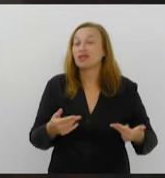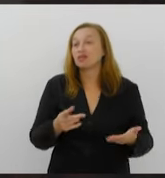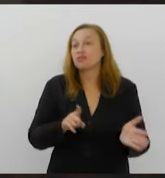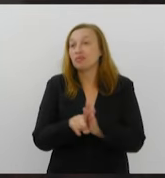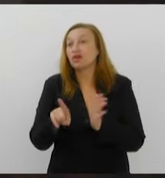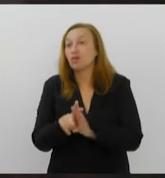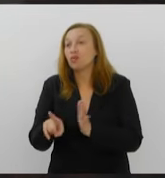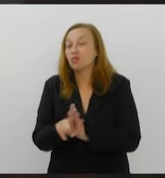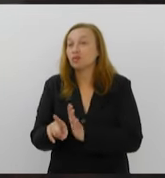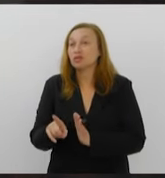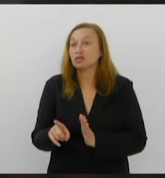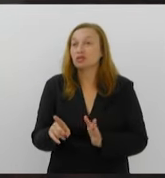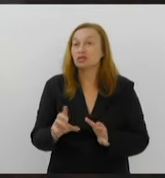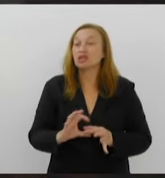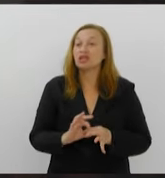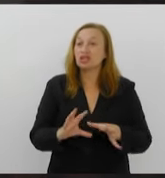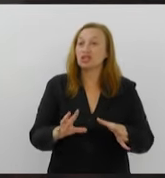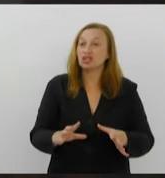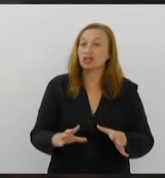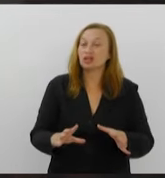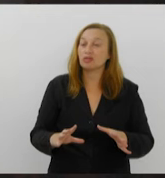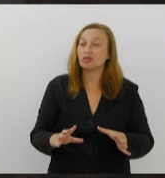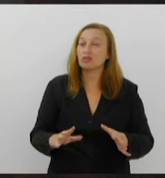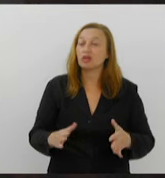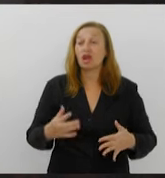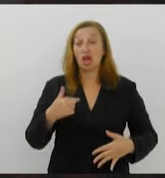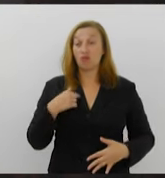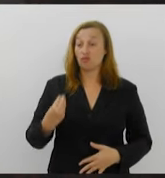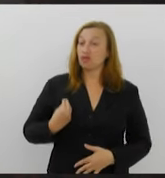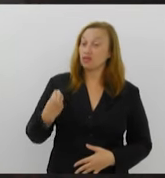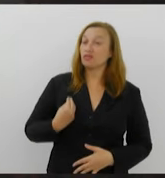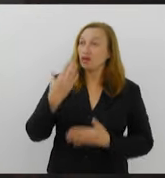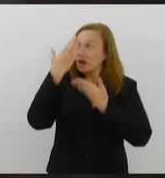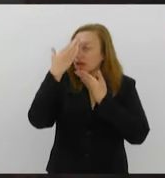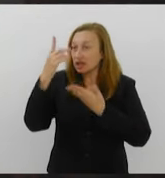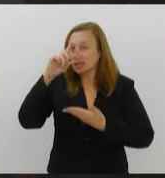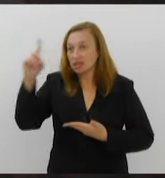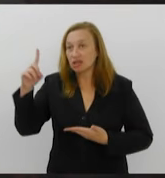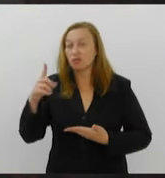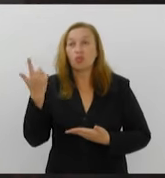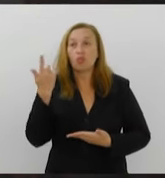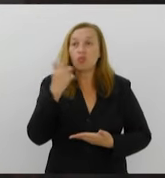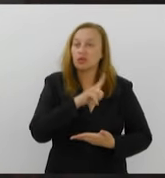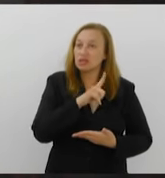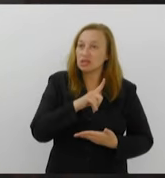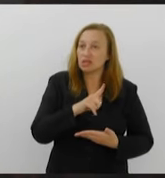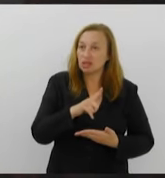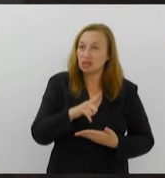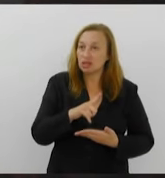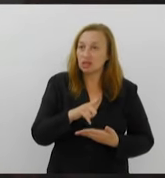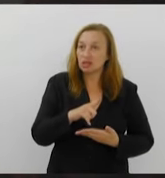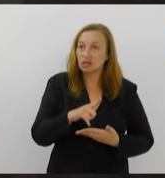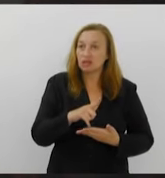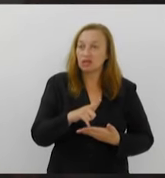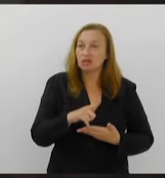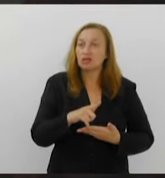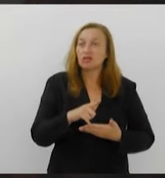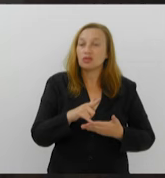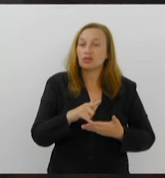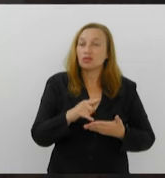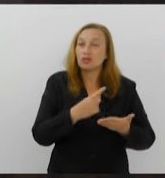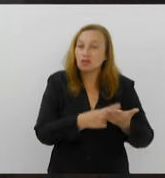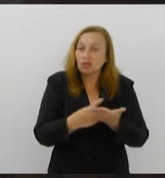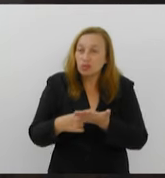acho que o maior legado que a gente deixa, Renato, é o bom convívio, que graças a Deus eu consegui, no ouvidinho de cada um de vocês,